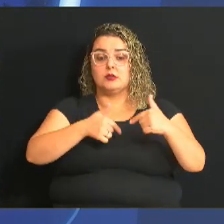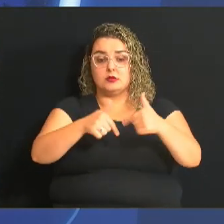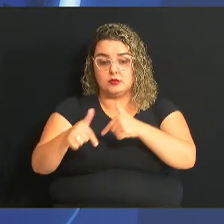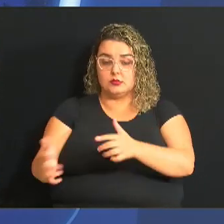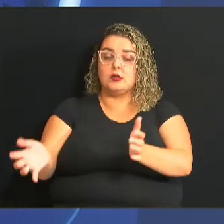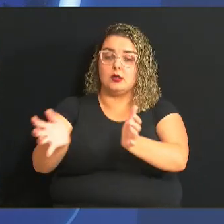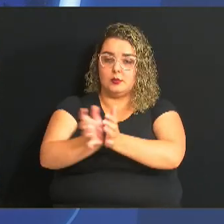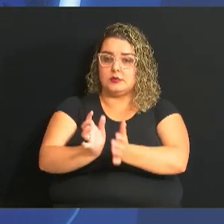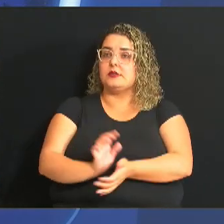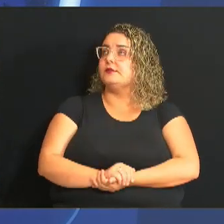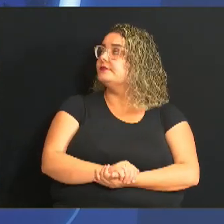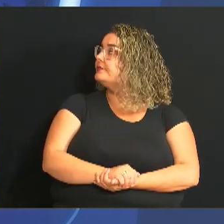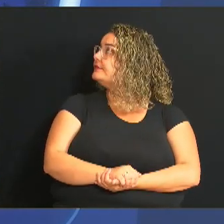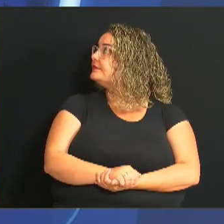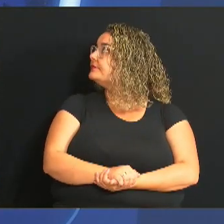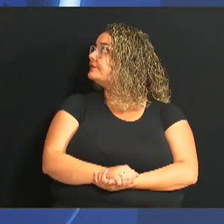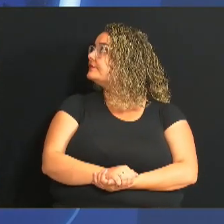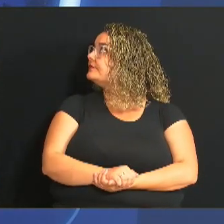comissão.